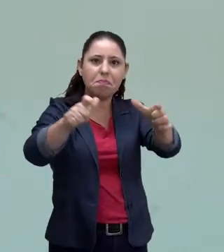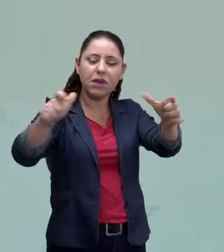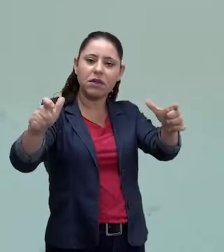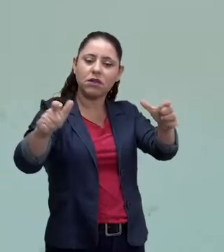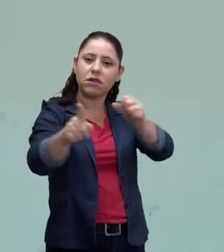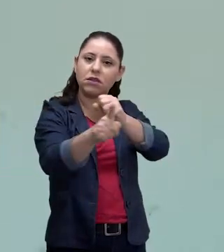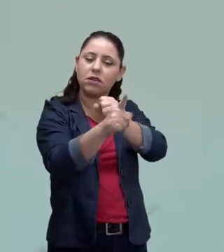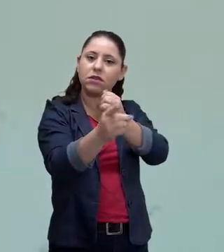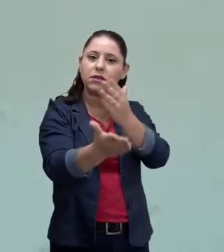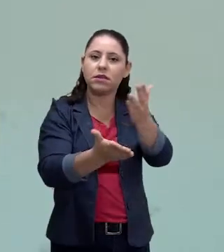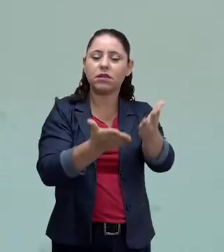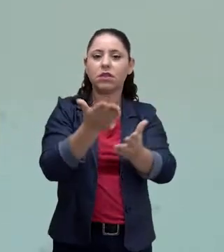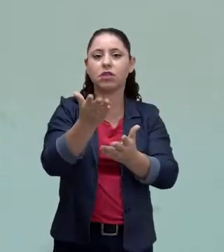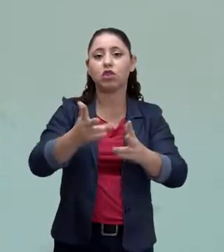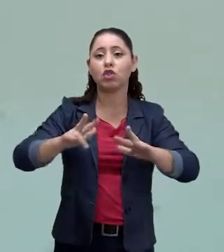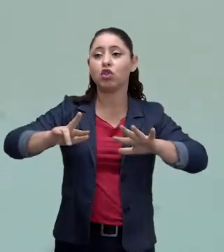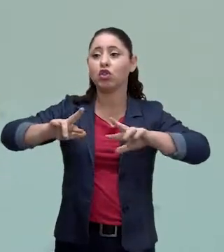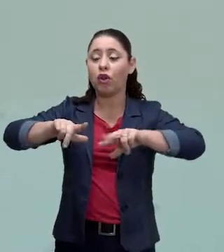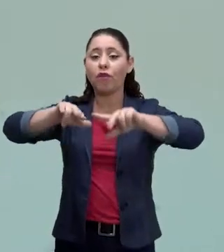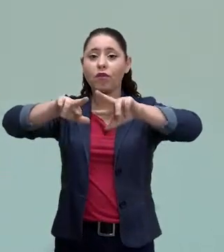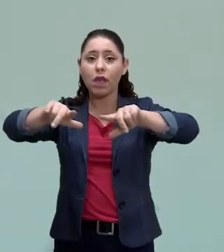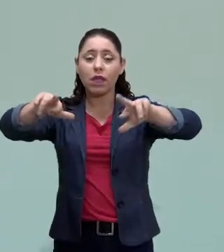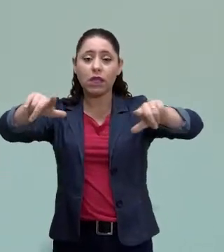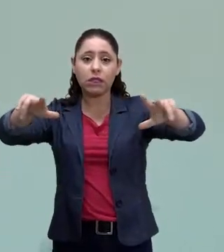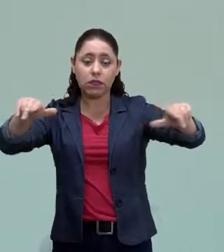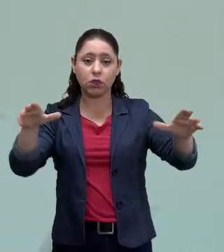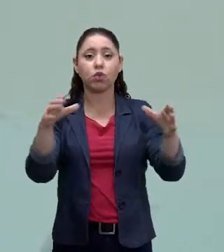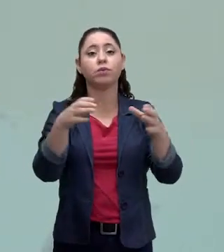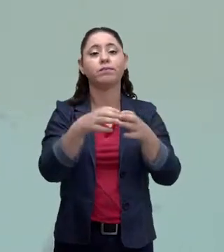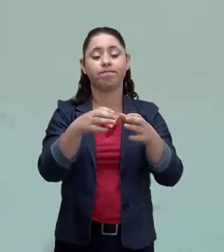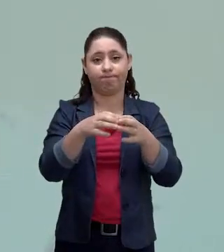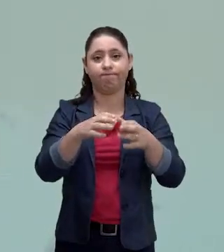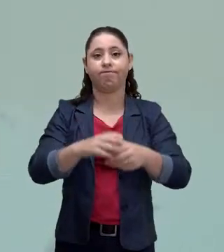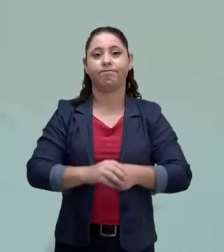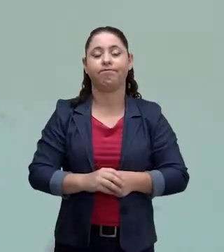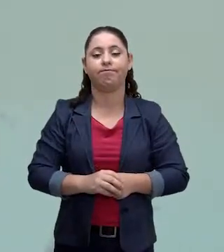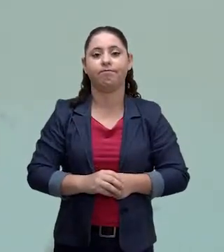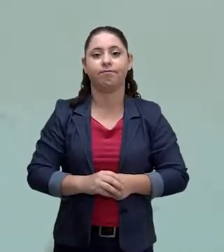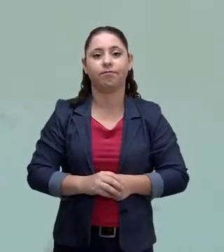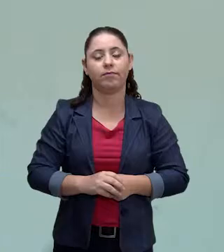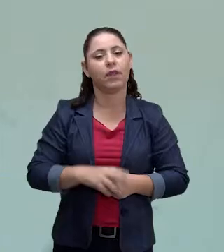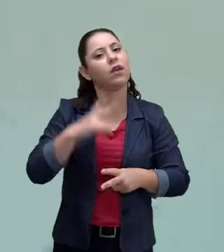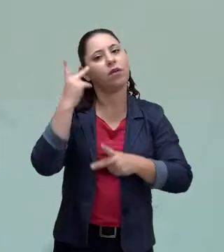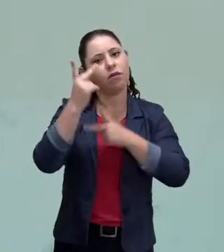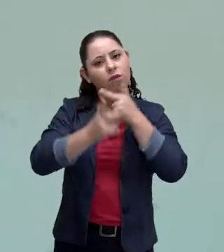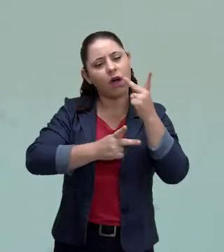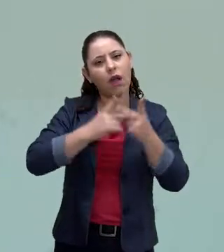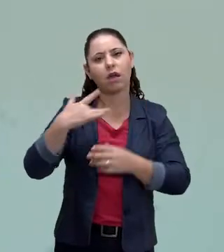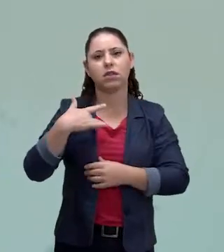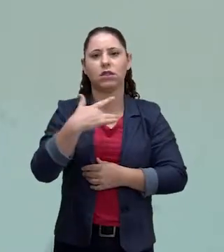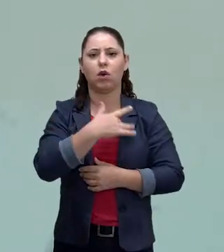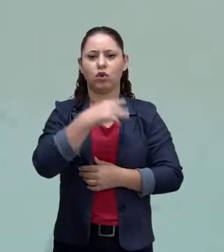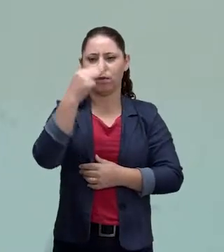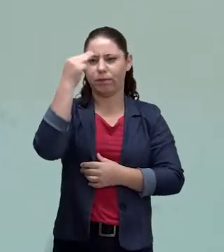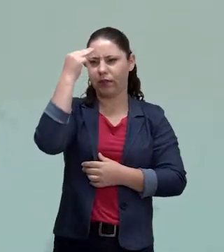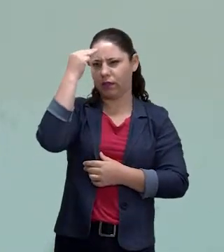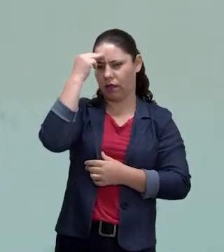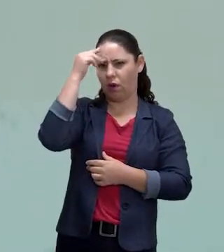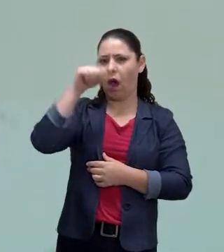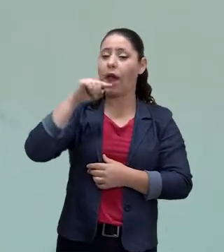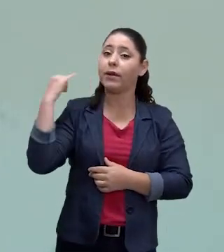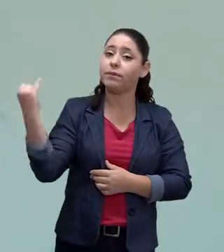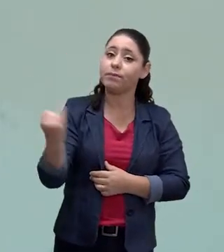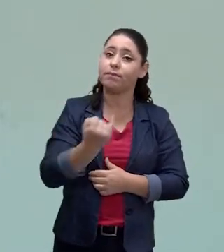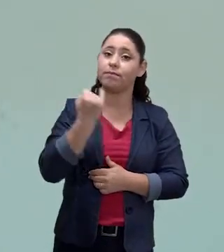atendimento escalonado em vários setores, vários segmentos. Então, falar em saúde mental